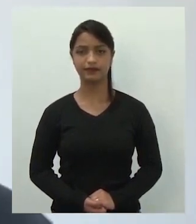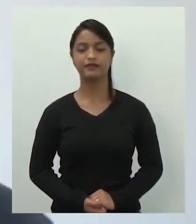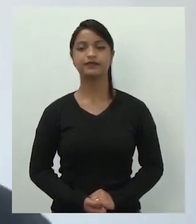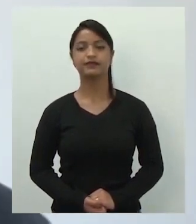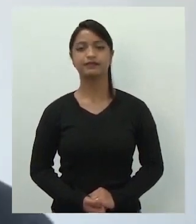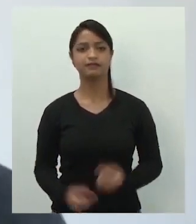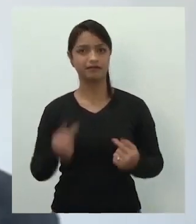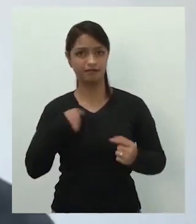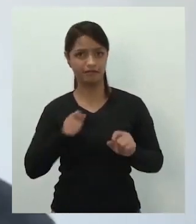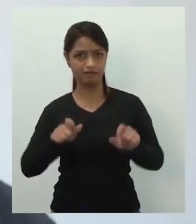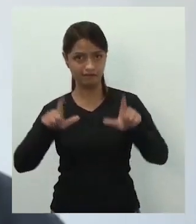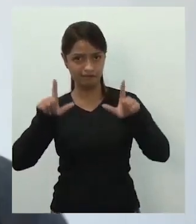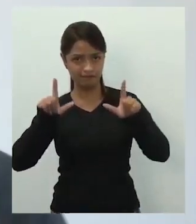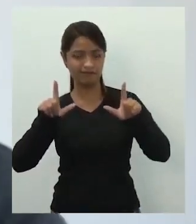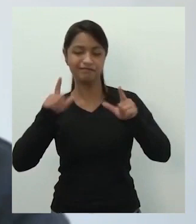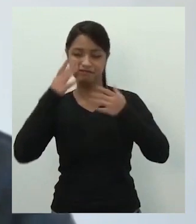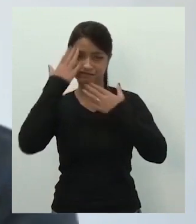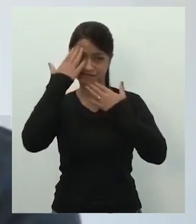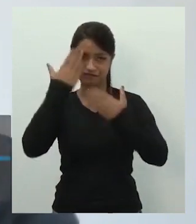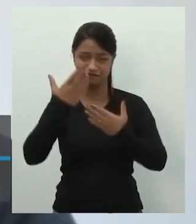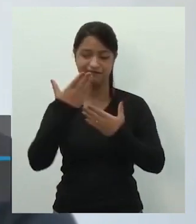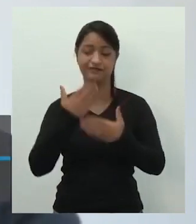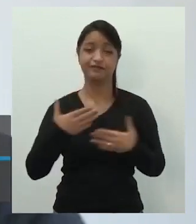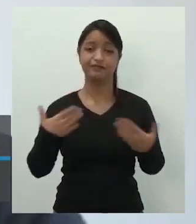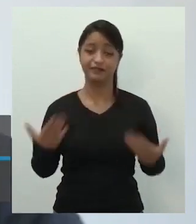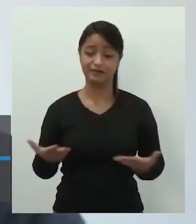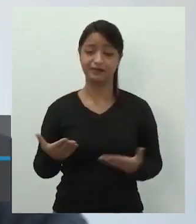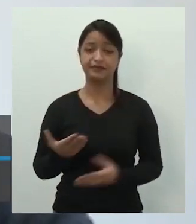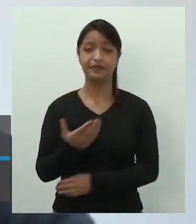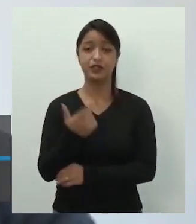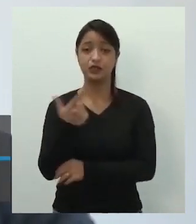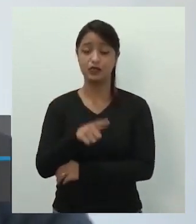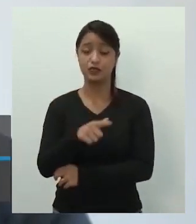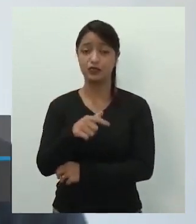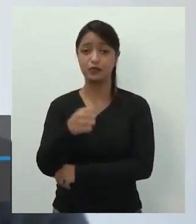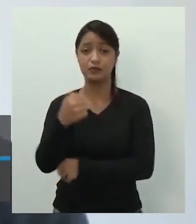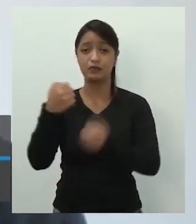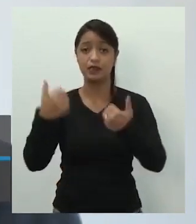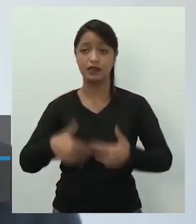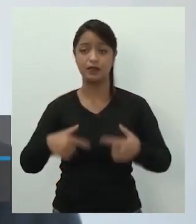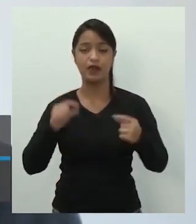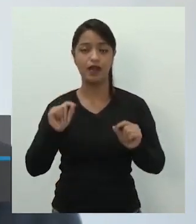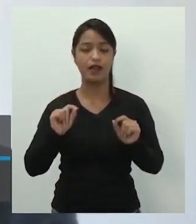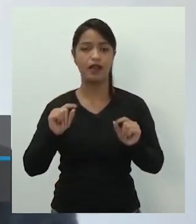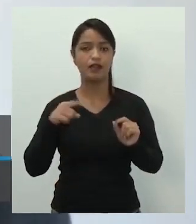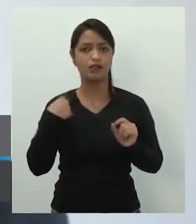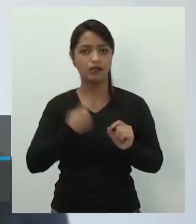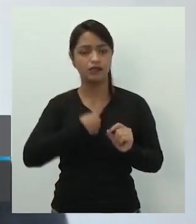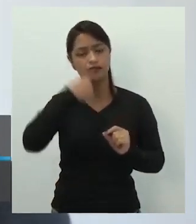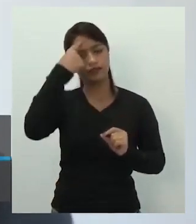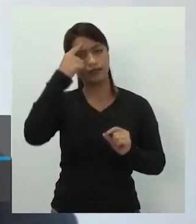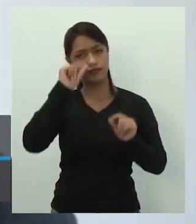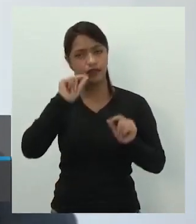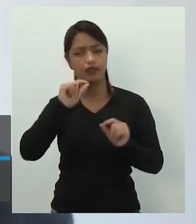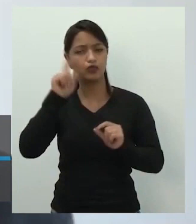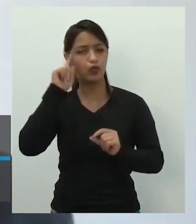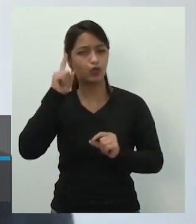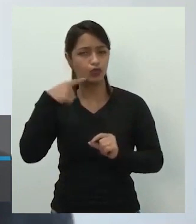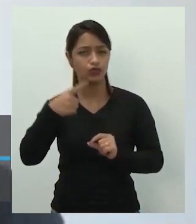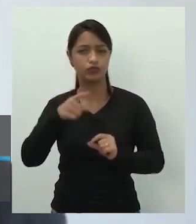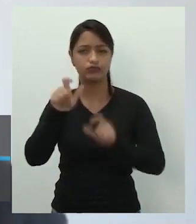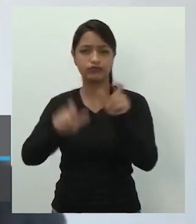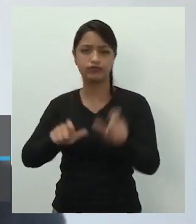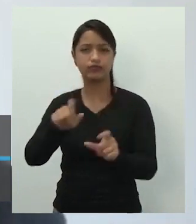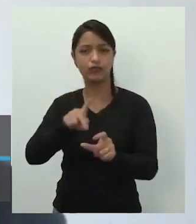Obrigado. É bom reforçar, né, que nós acreditamos que o cotidiano, a interação, as relações de